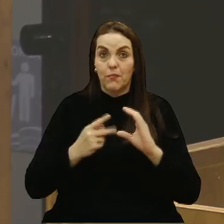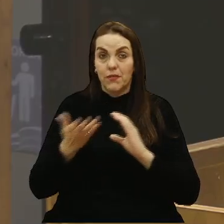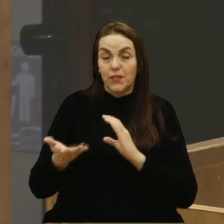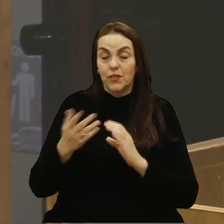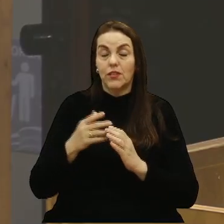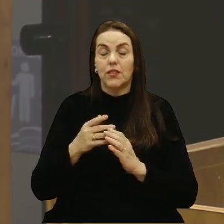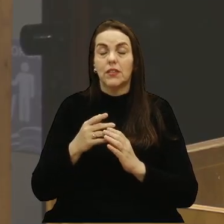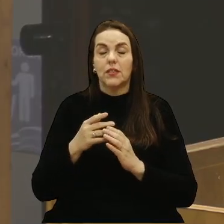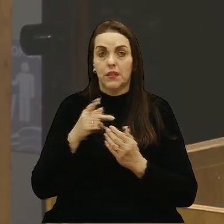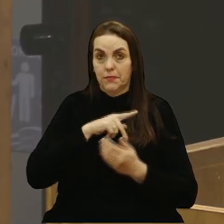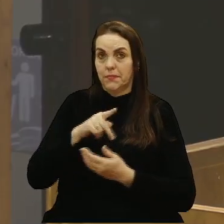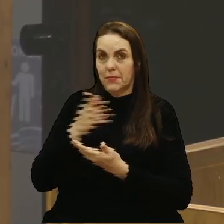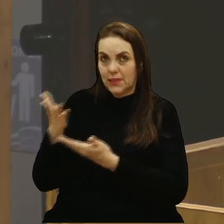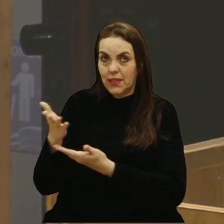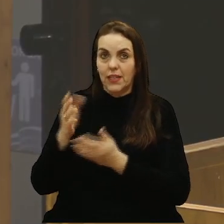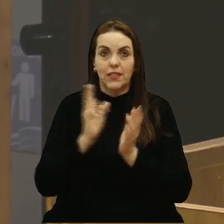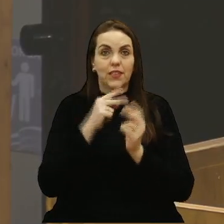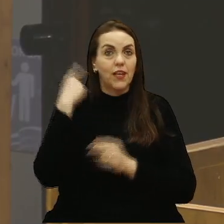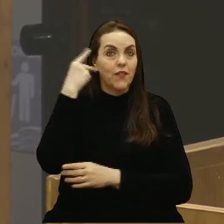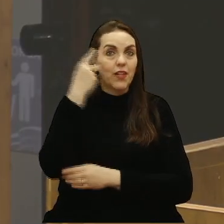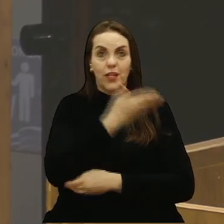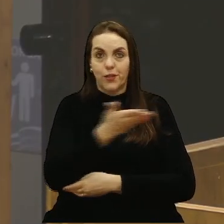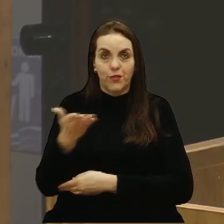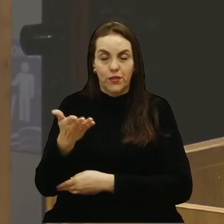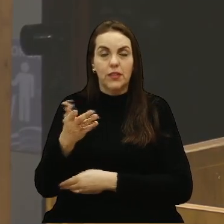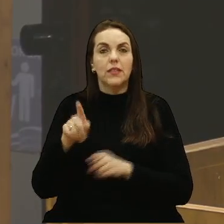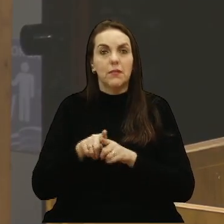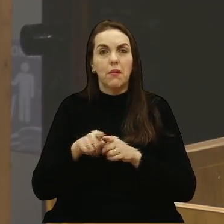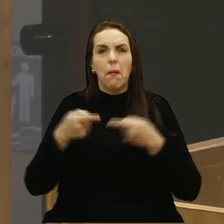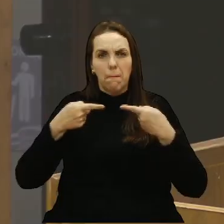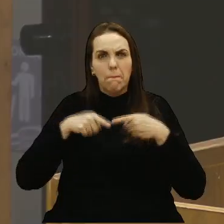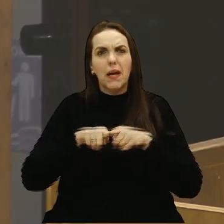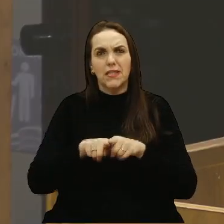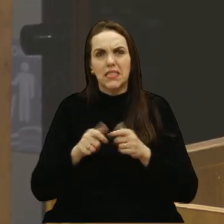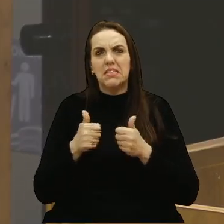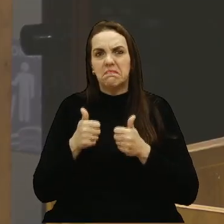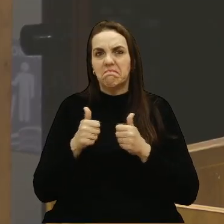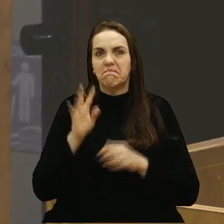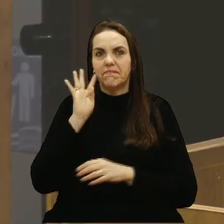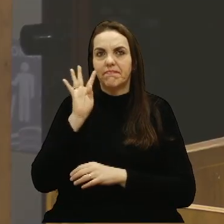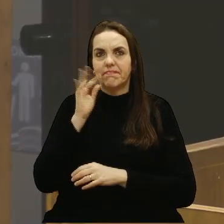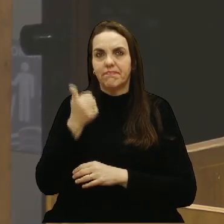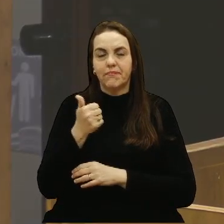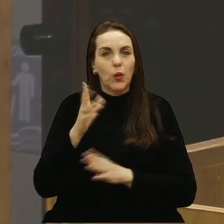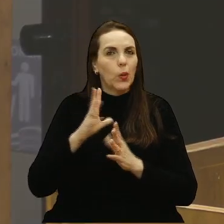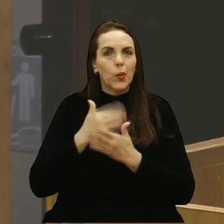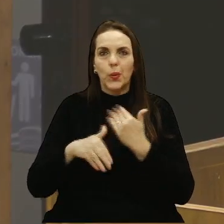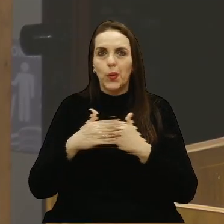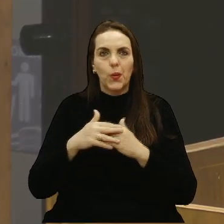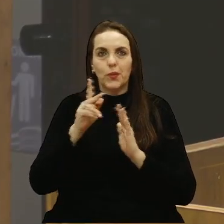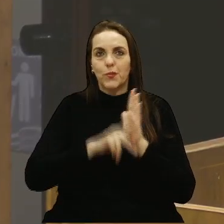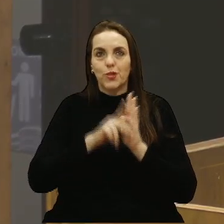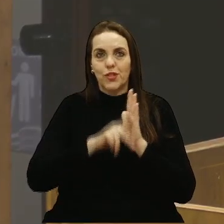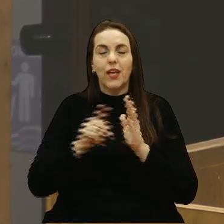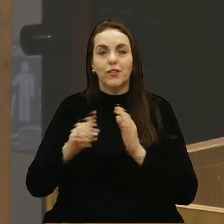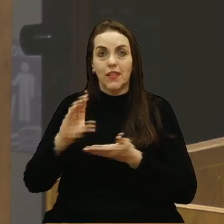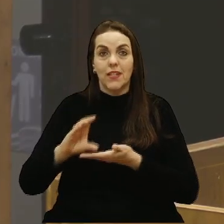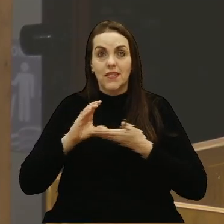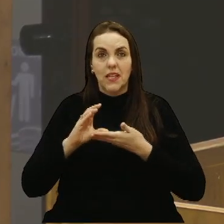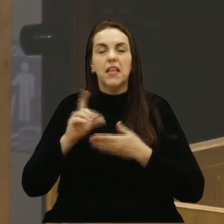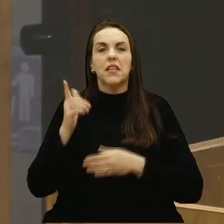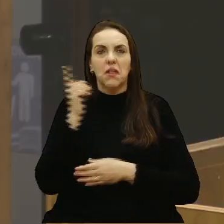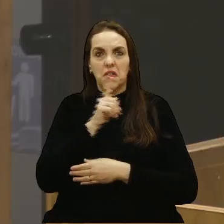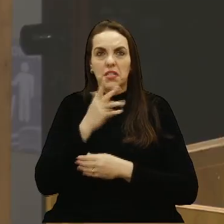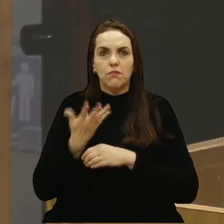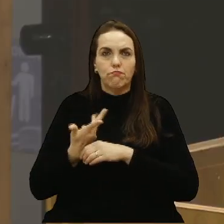senhor presidente, e vereadores, ela tem sido uma grande parceira. Praticamente todos os projetos da Receita têm tramitado com unanimidade, com